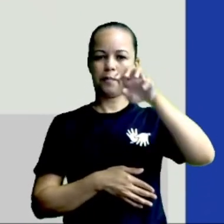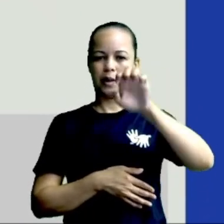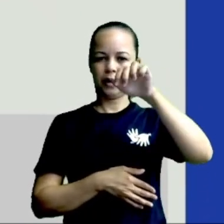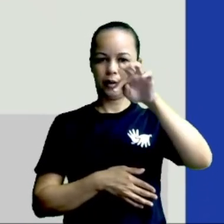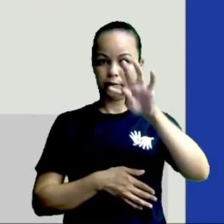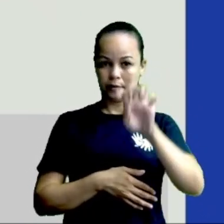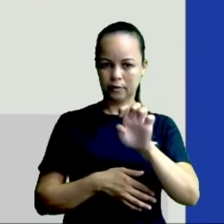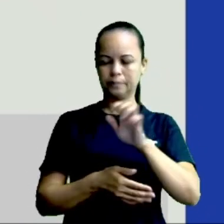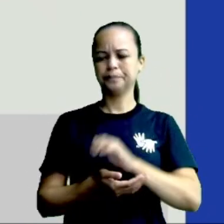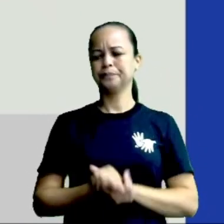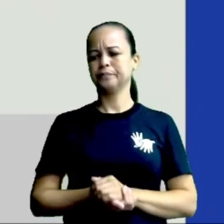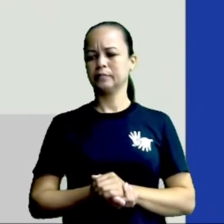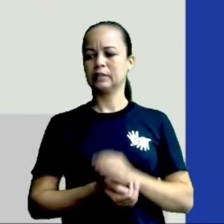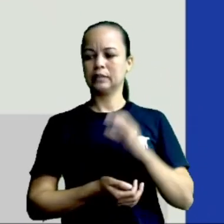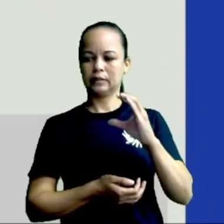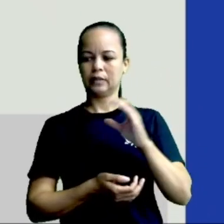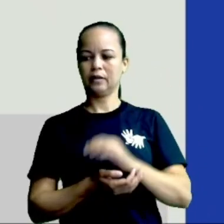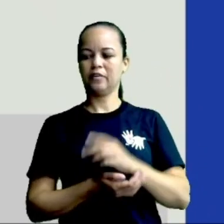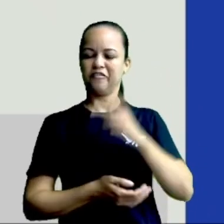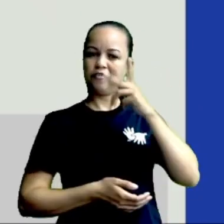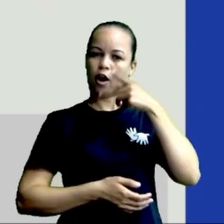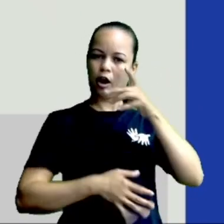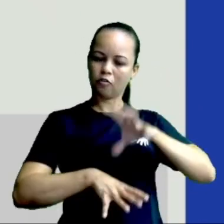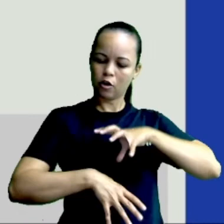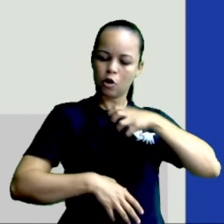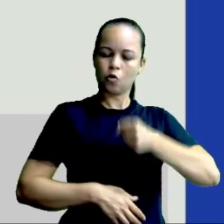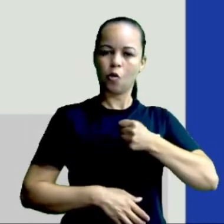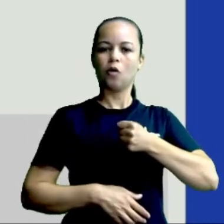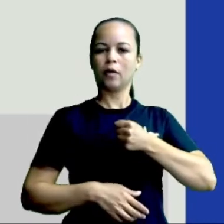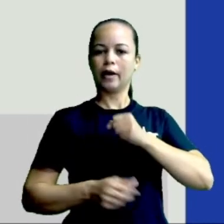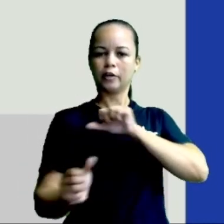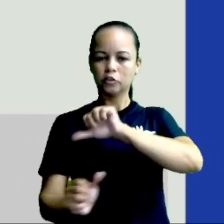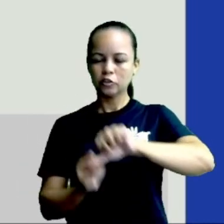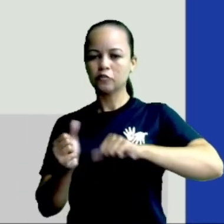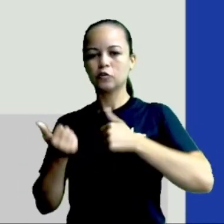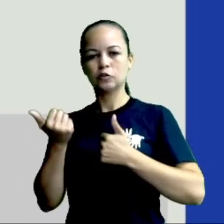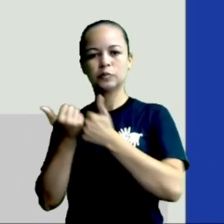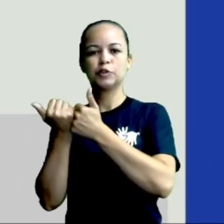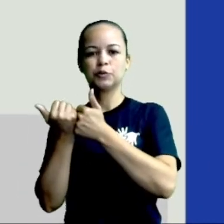Letra C. Falava com coragem. Então, vou substituir, ó.